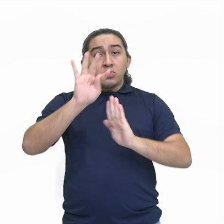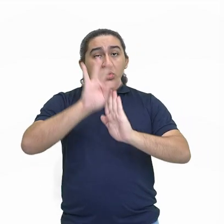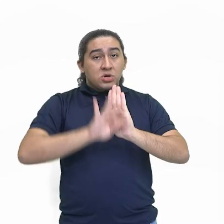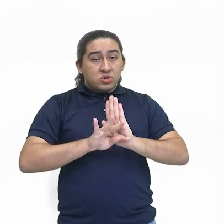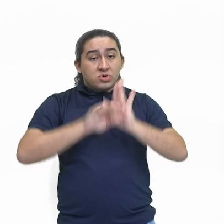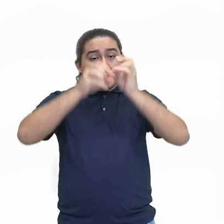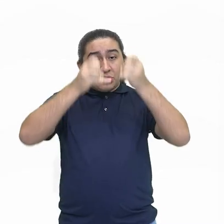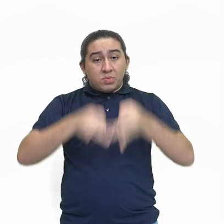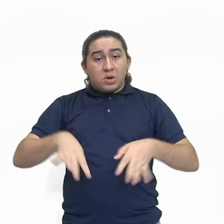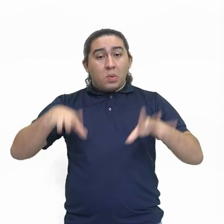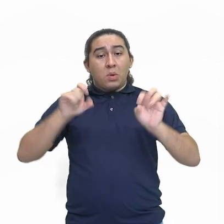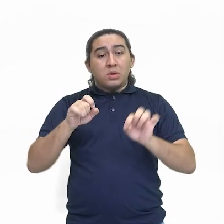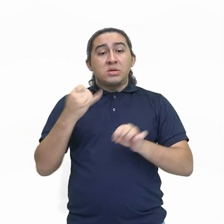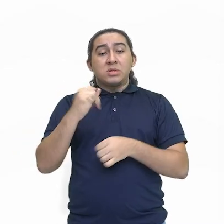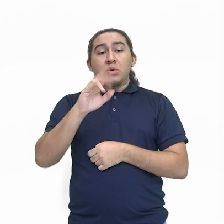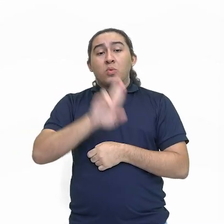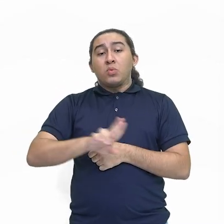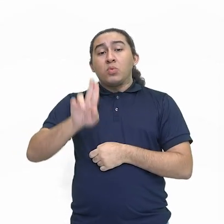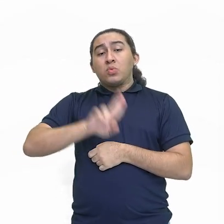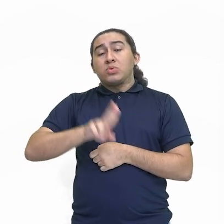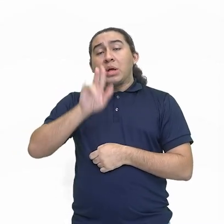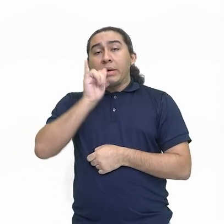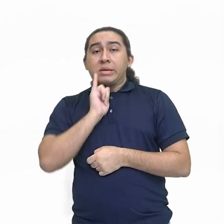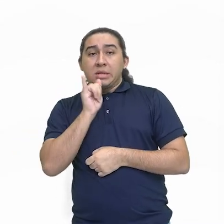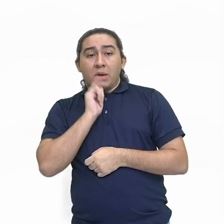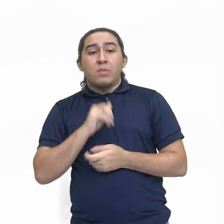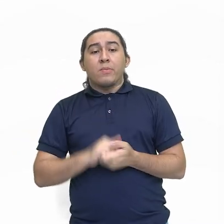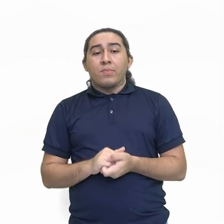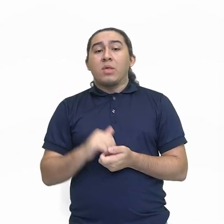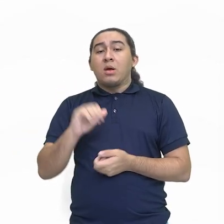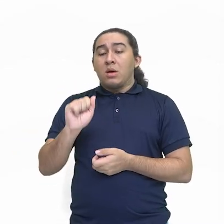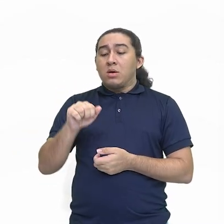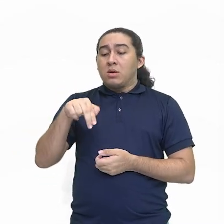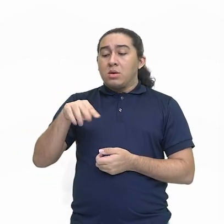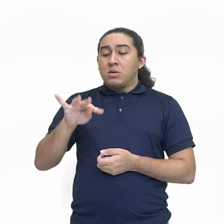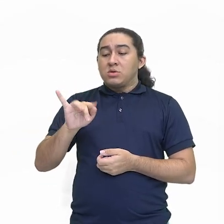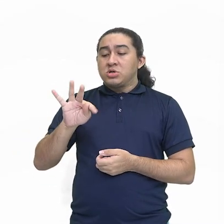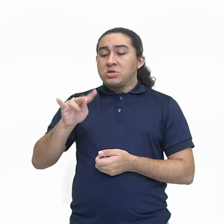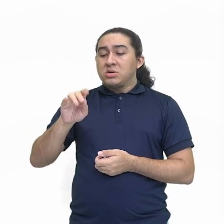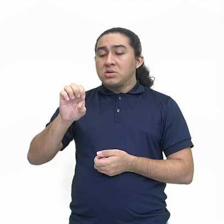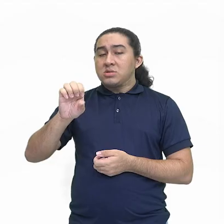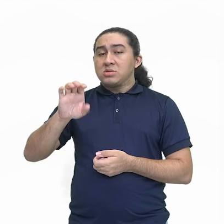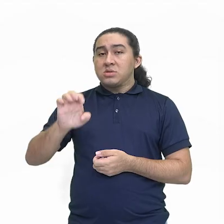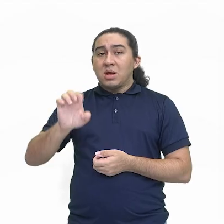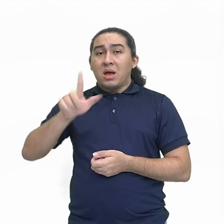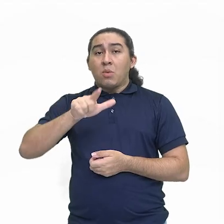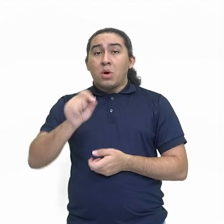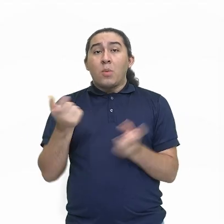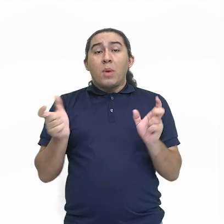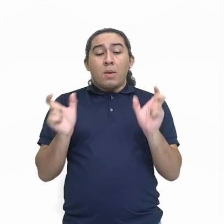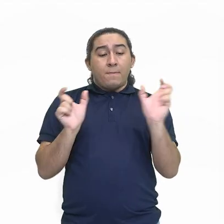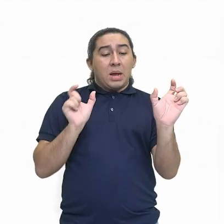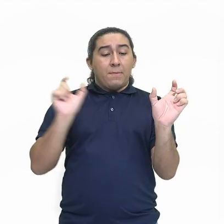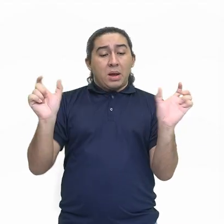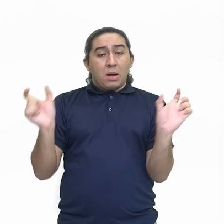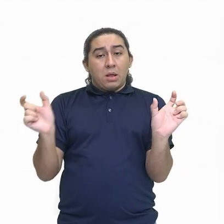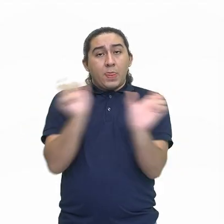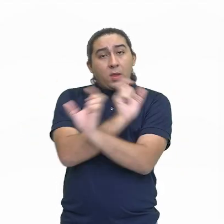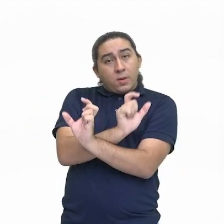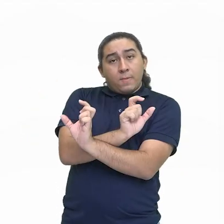quando utiliza-se uma antítese, aí, que é uma contradição de